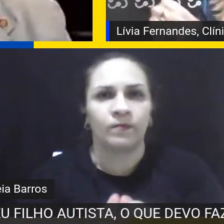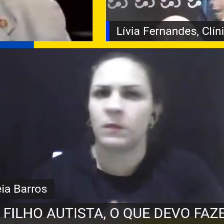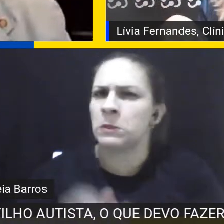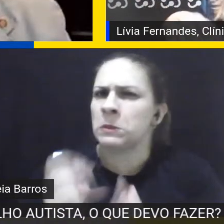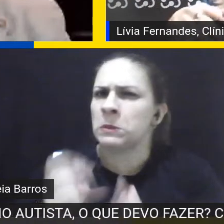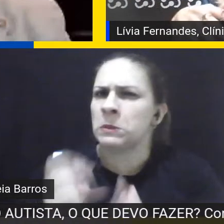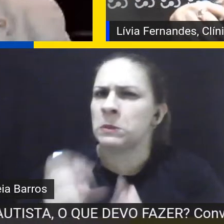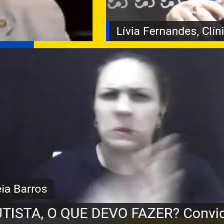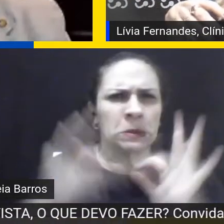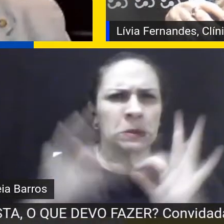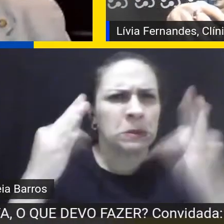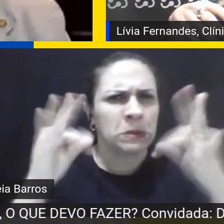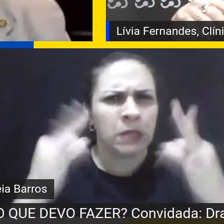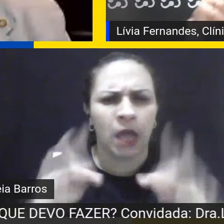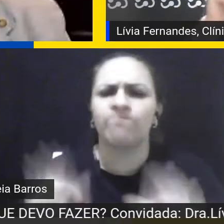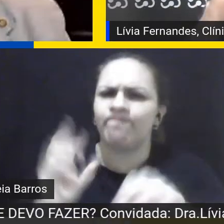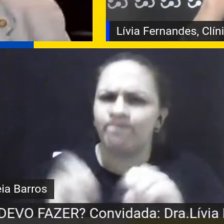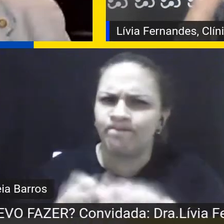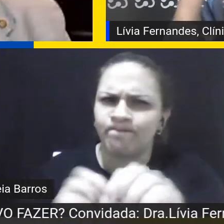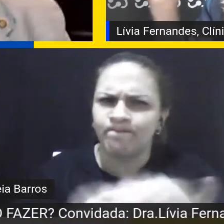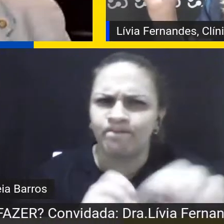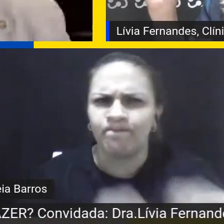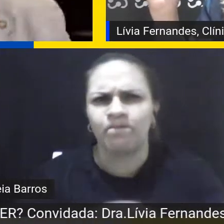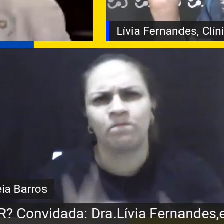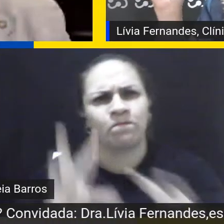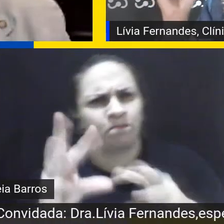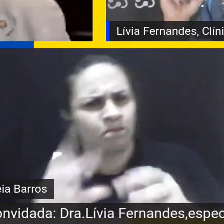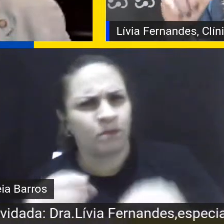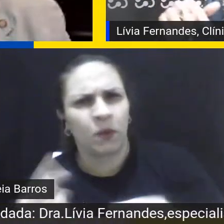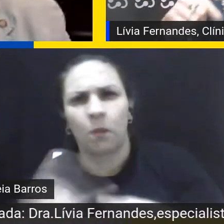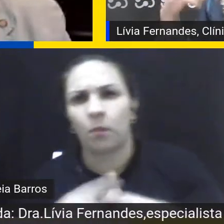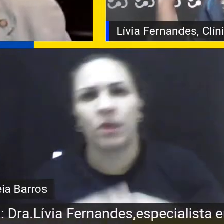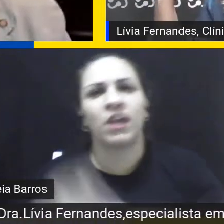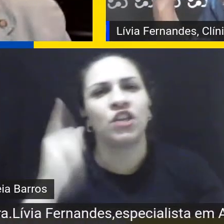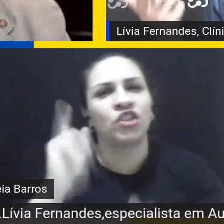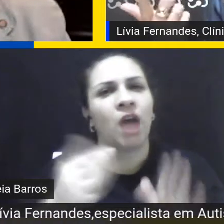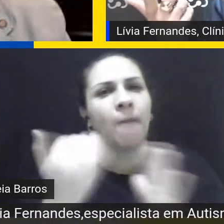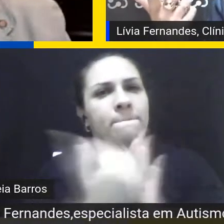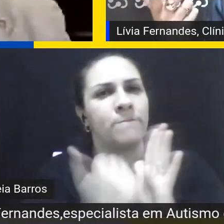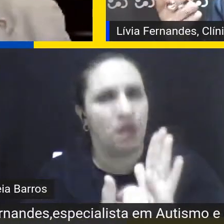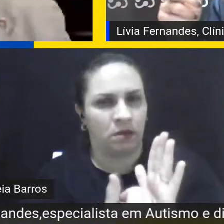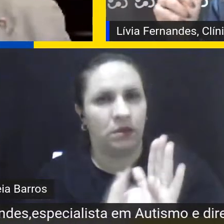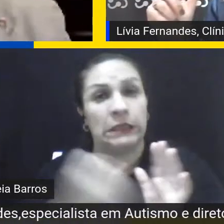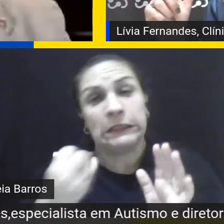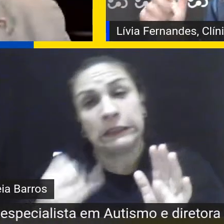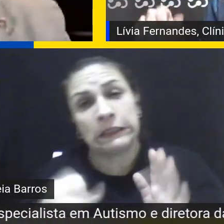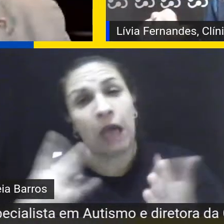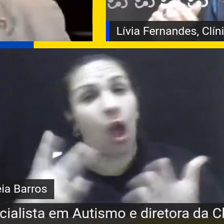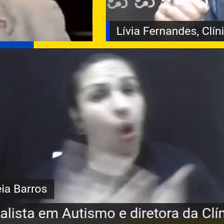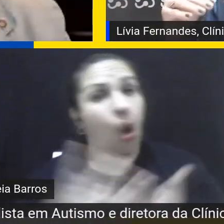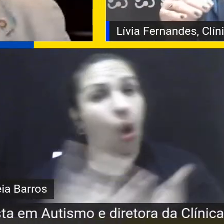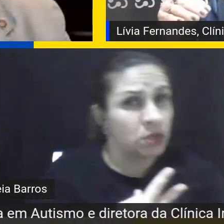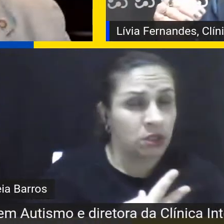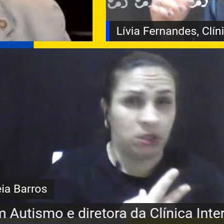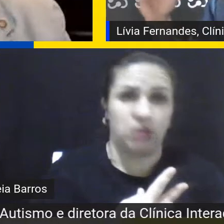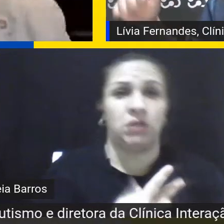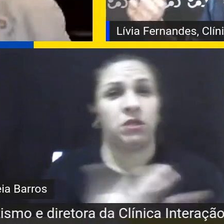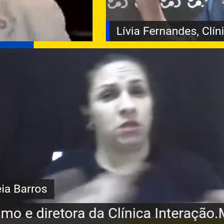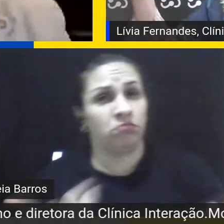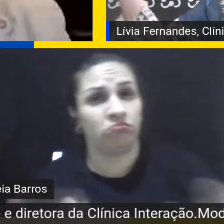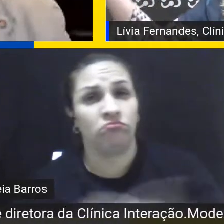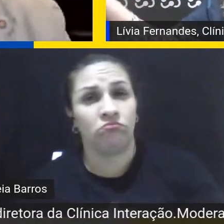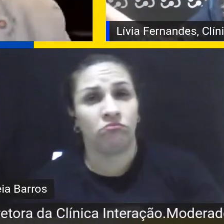as técnicas que os supervisores, eles traçam. Se por um acaso a gente tiver